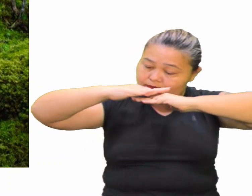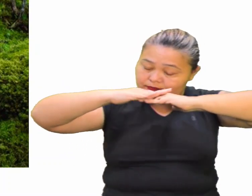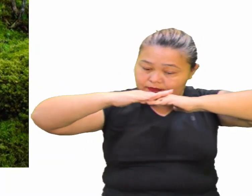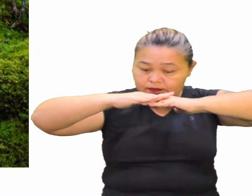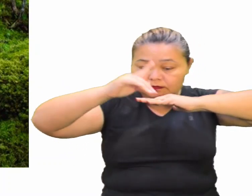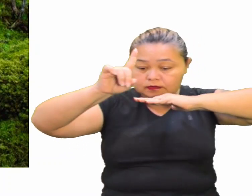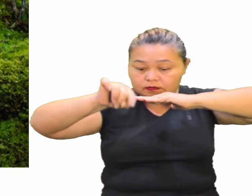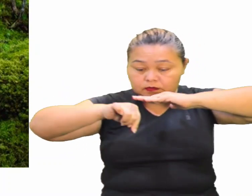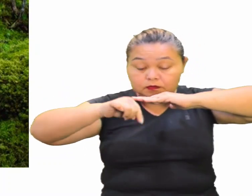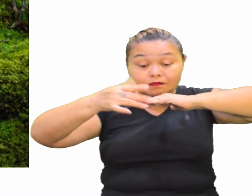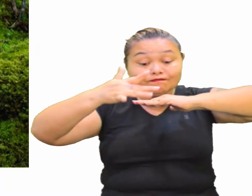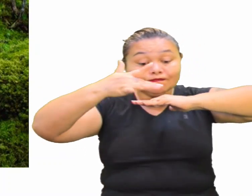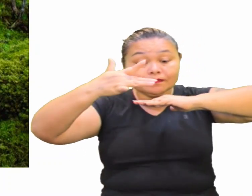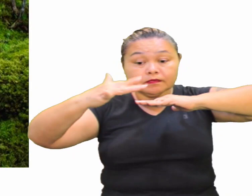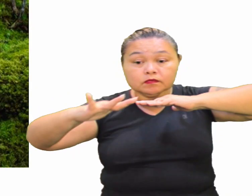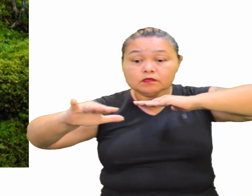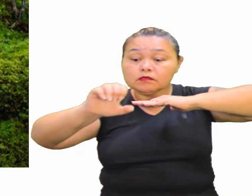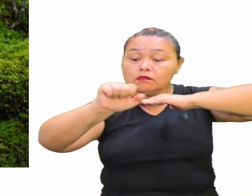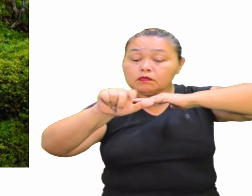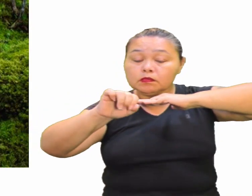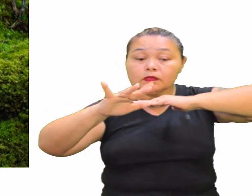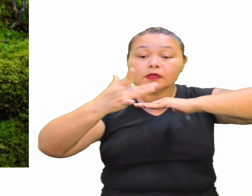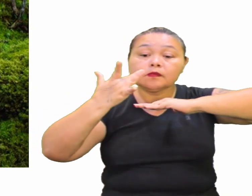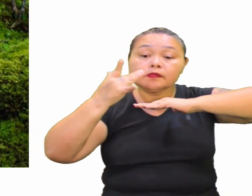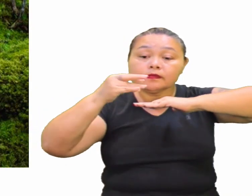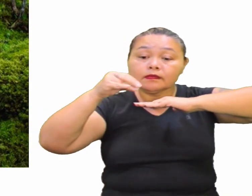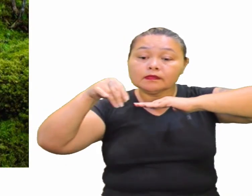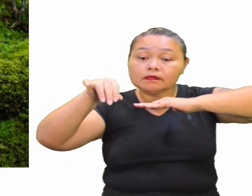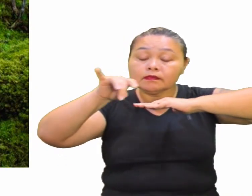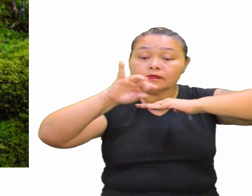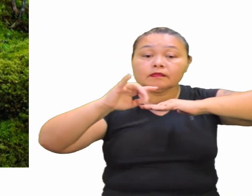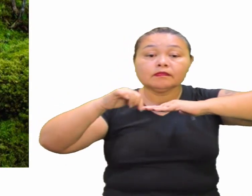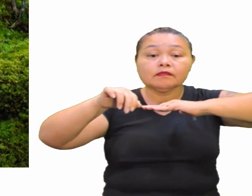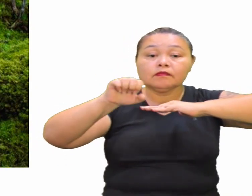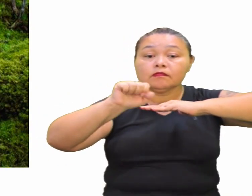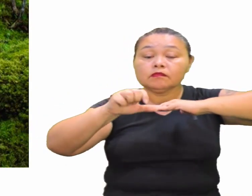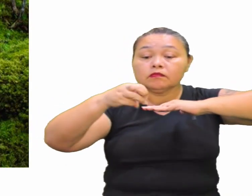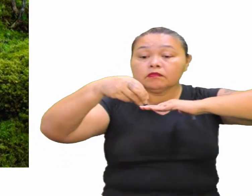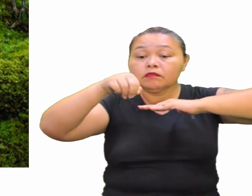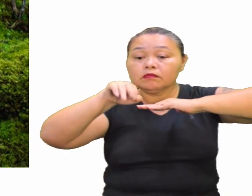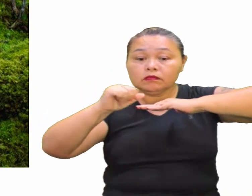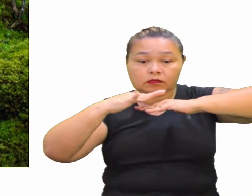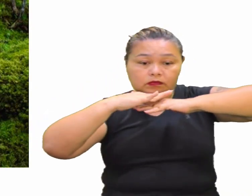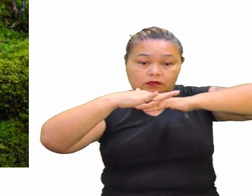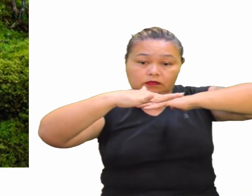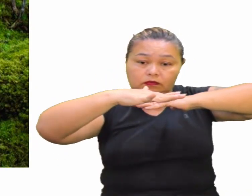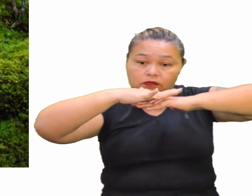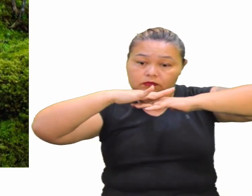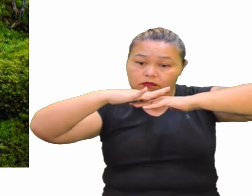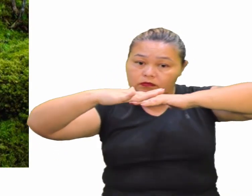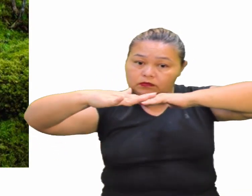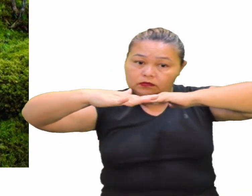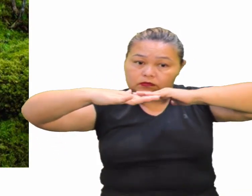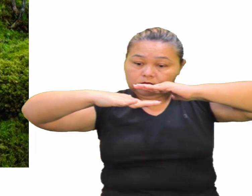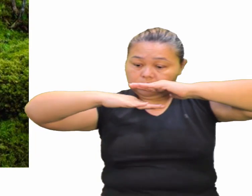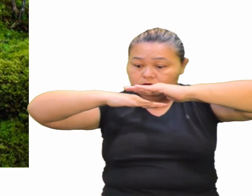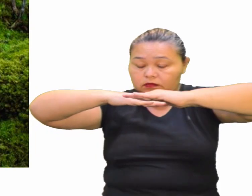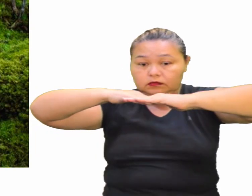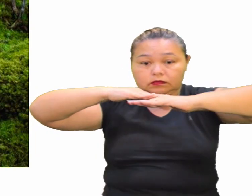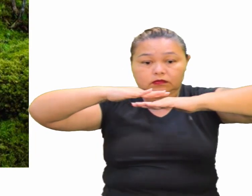solo, deixando mesmo úmido e rico em sais minerais. Eita, gente, quando vocês olham isso, vocês lembram